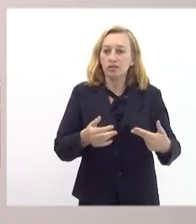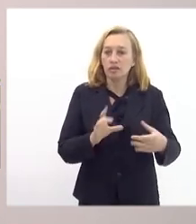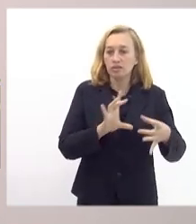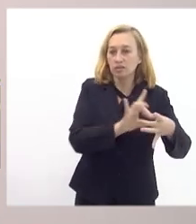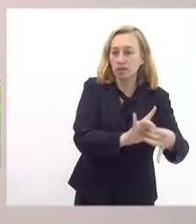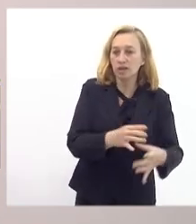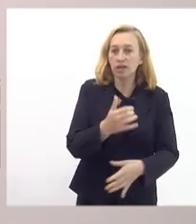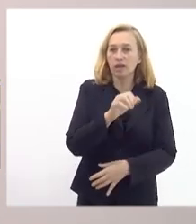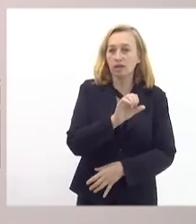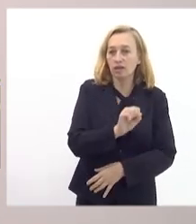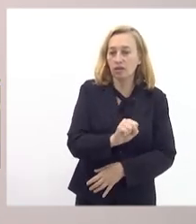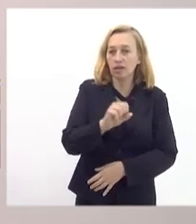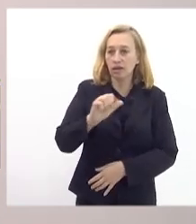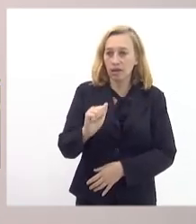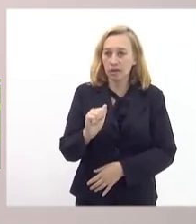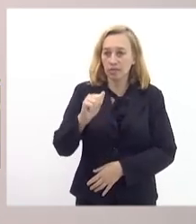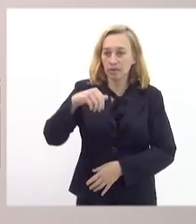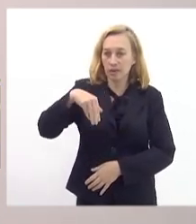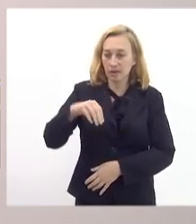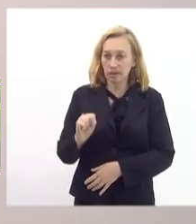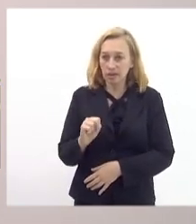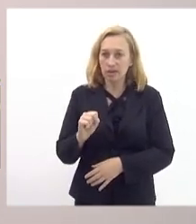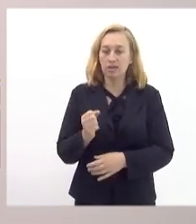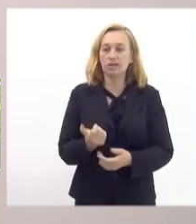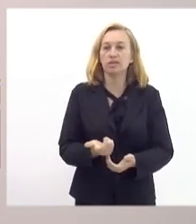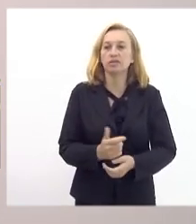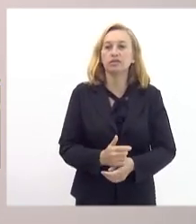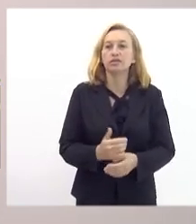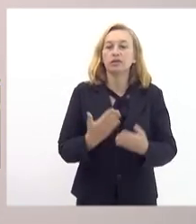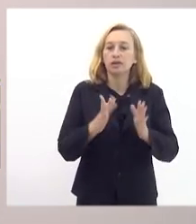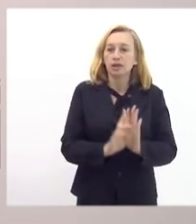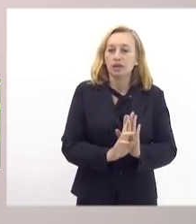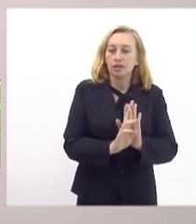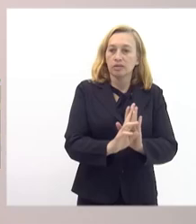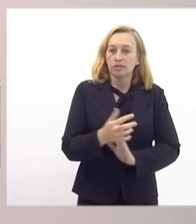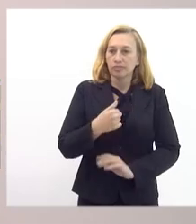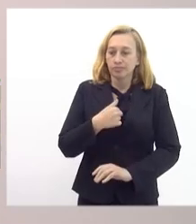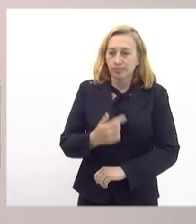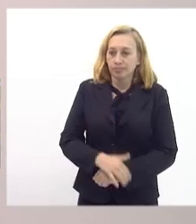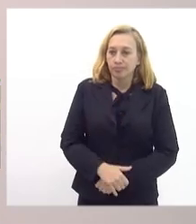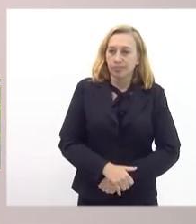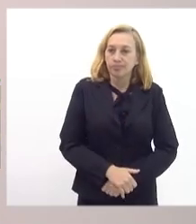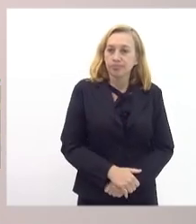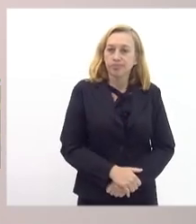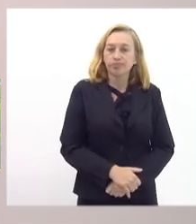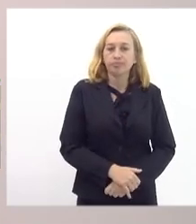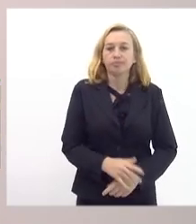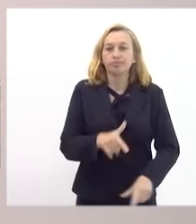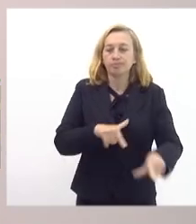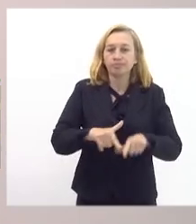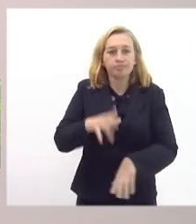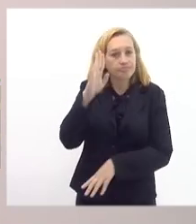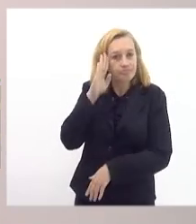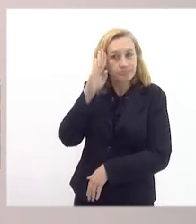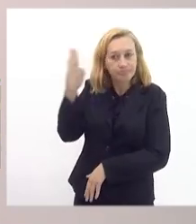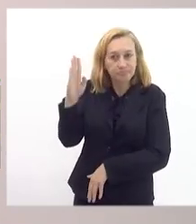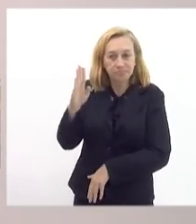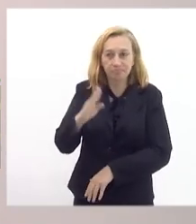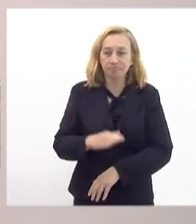gente tem o INSS que é operador de sistema elétrico no qual que estou representando e a gente tem como missão principal